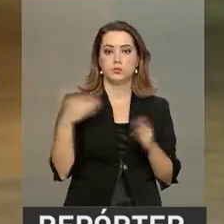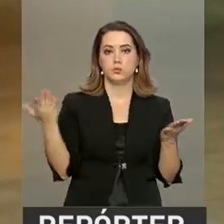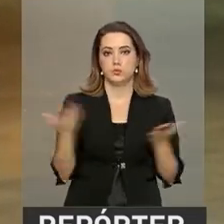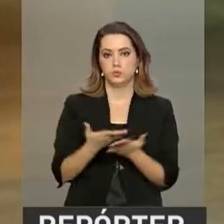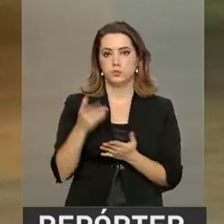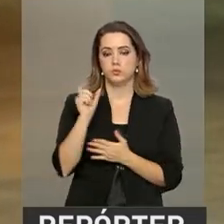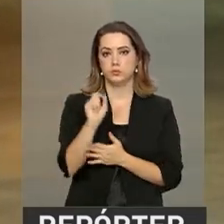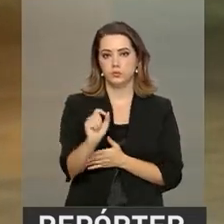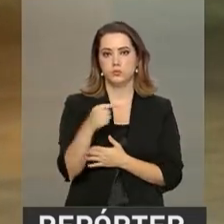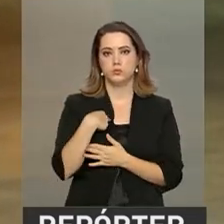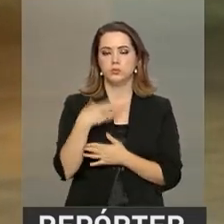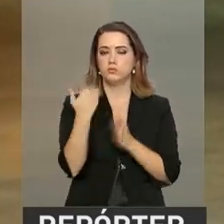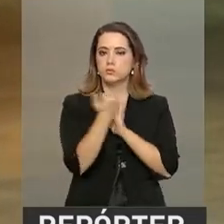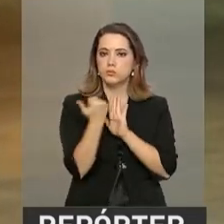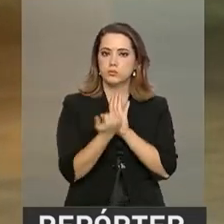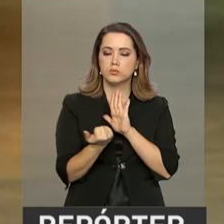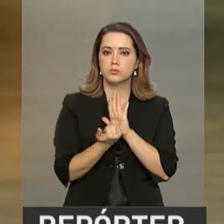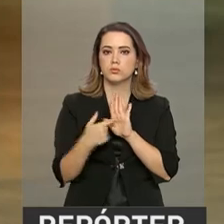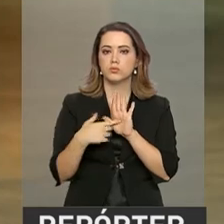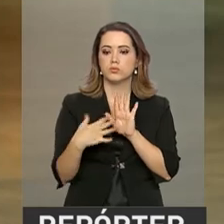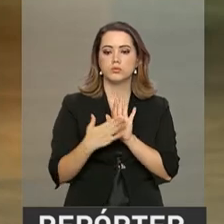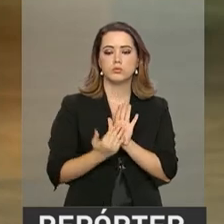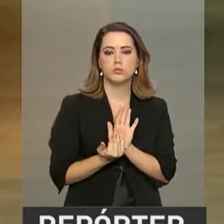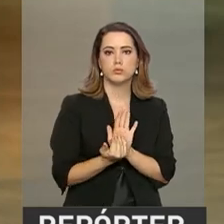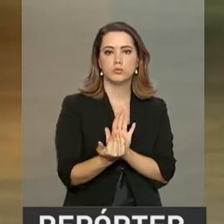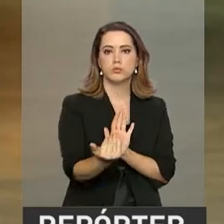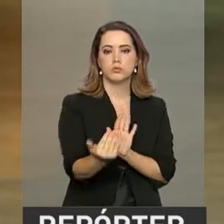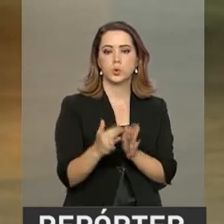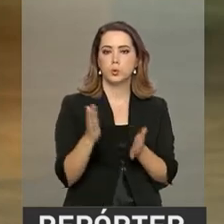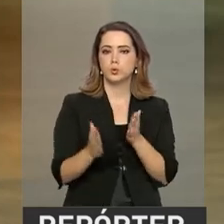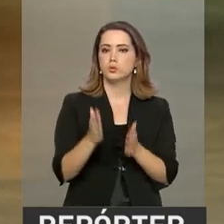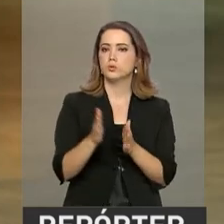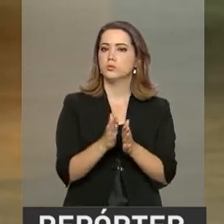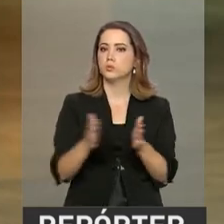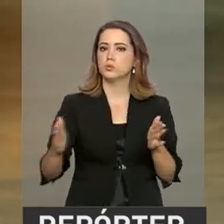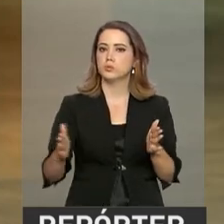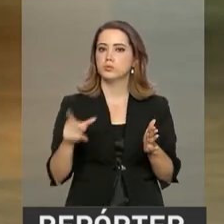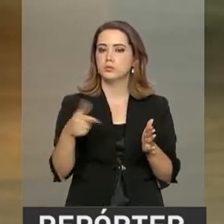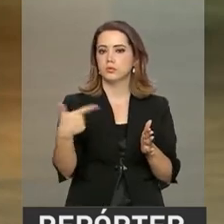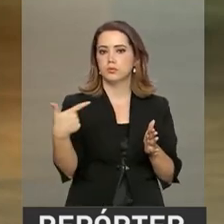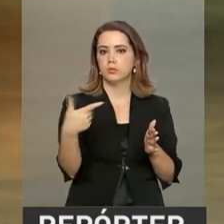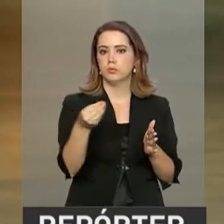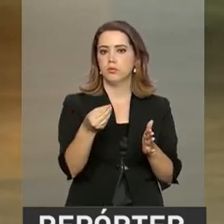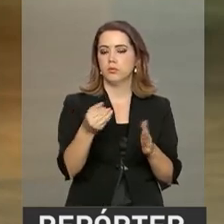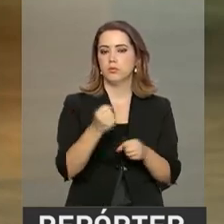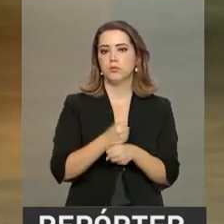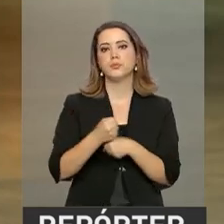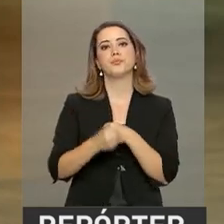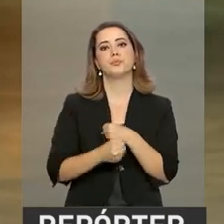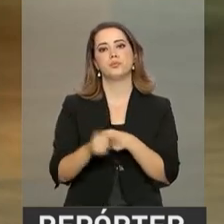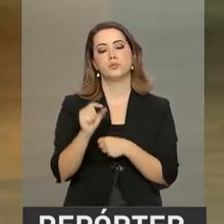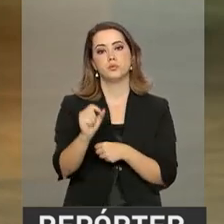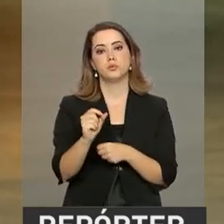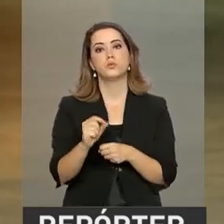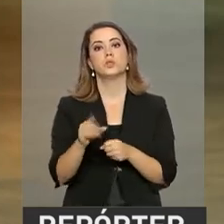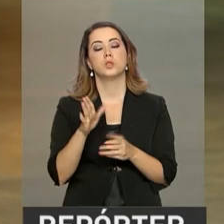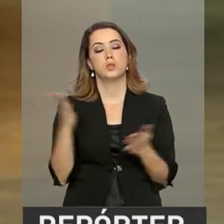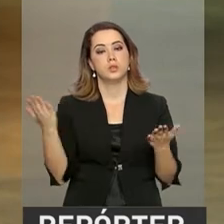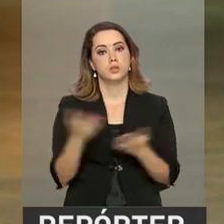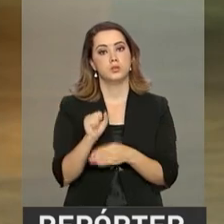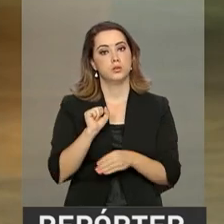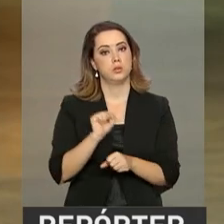projeto prevê, como você disse, Leandro, o alongamento da dívida por 20 anos e a suspensão do pagamento